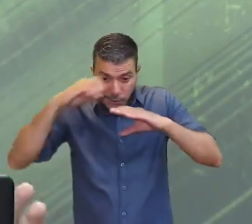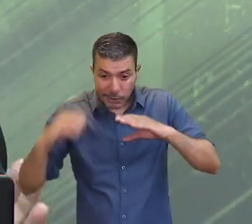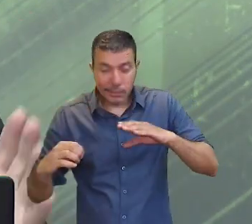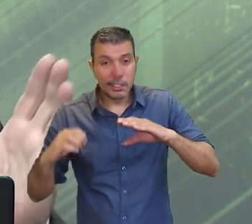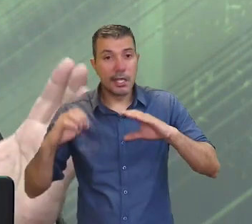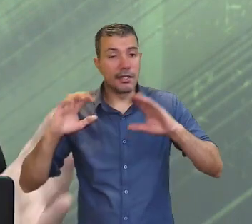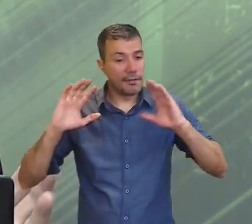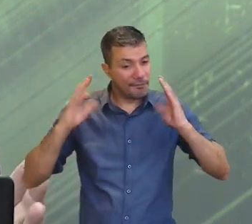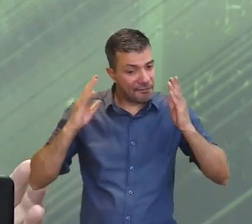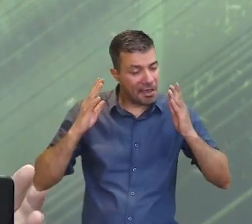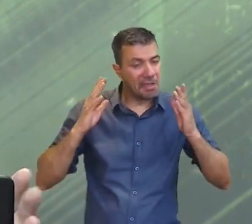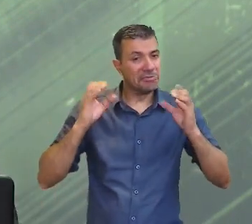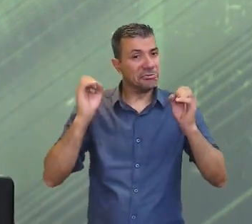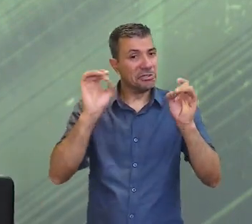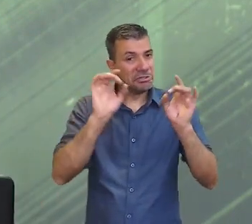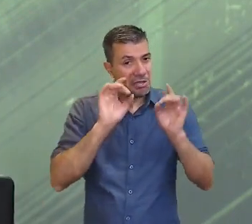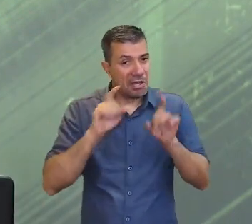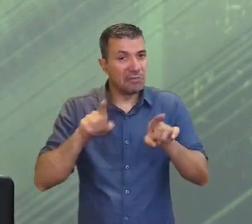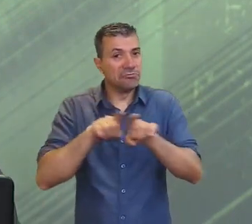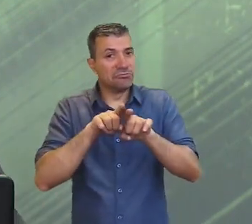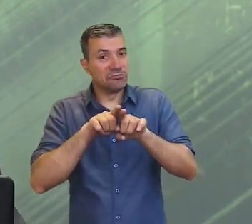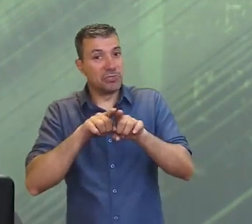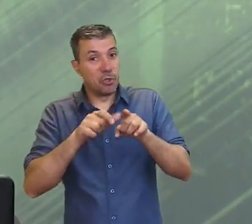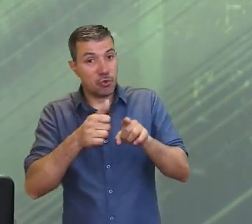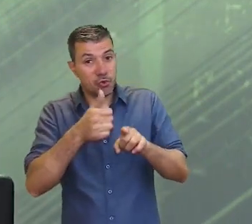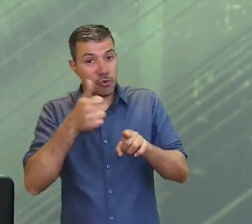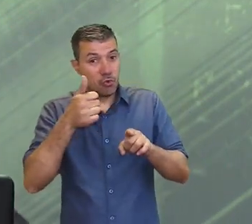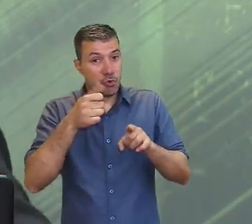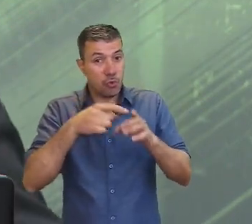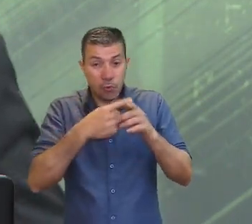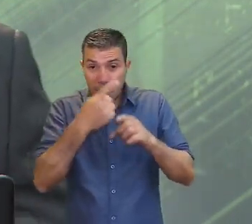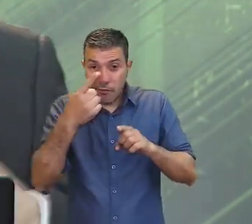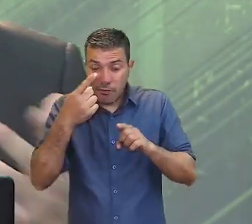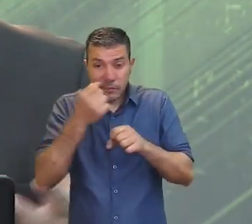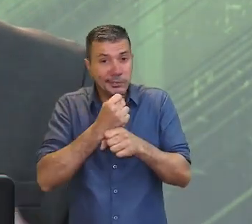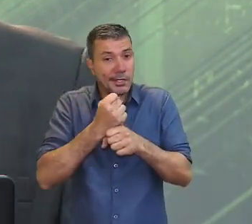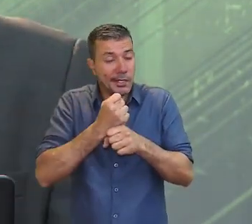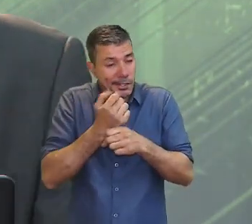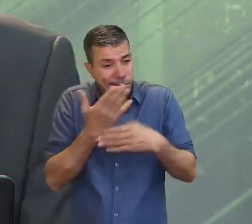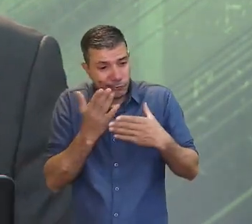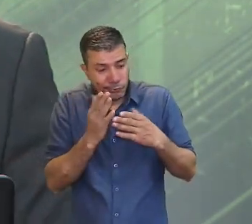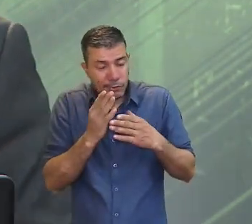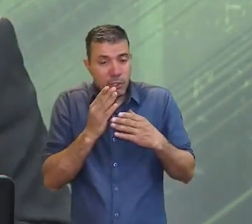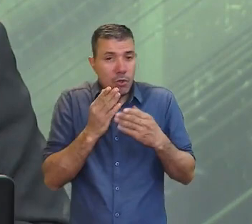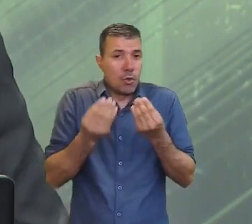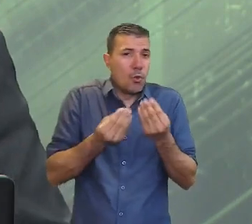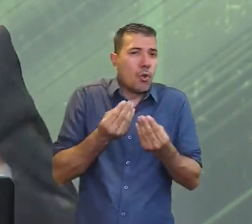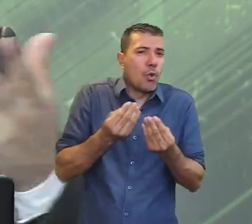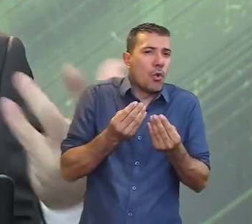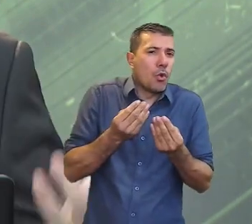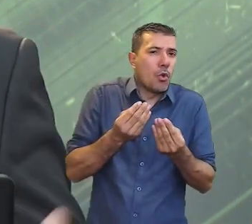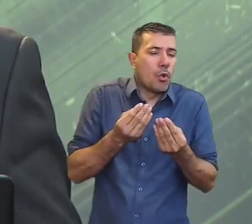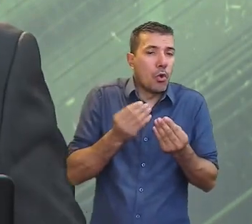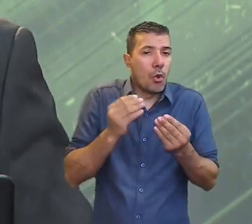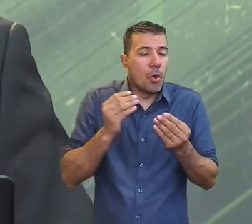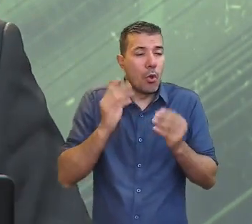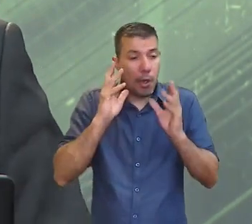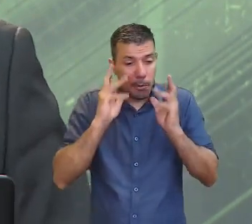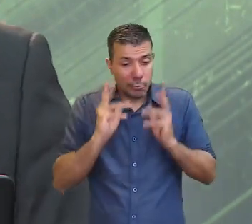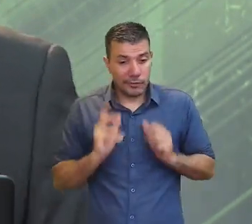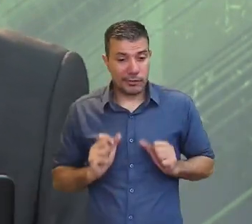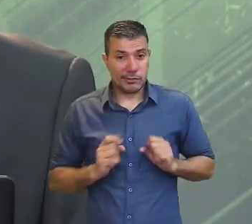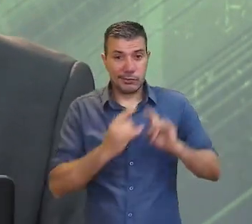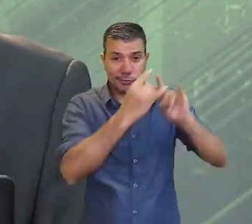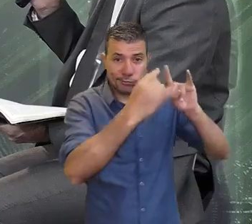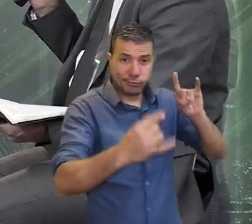cerimônia solene, sofisticada, né, que acontecia uma vez por ano. Que animais entravam em cena no dia da expiação ou a purificação do